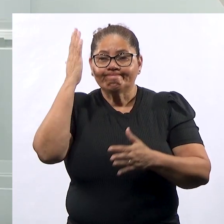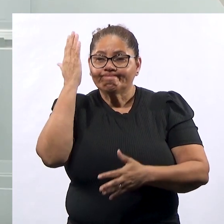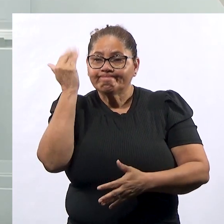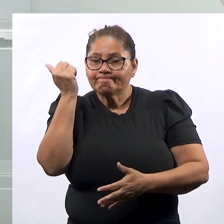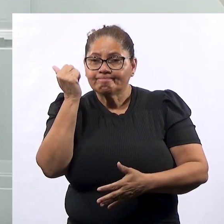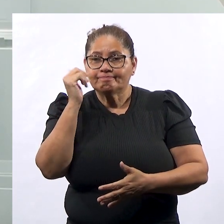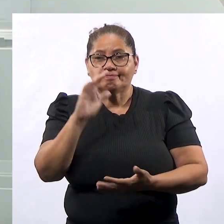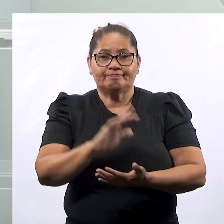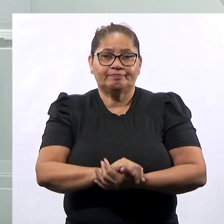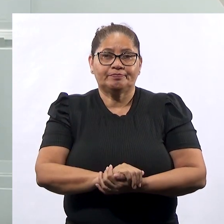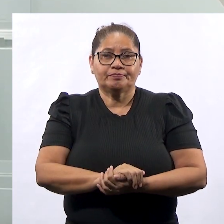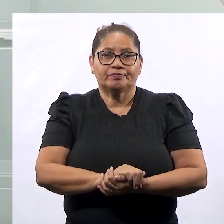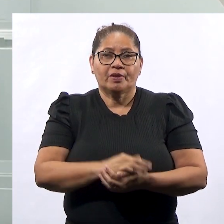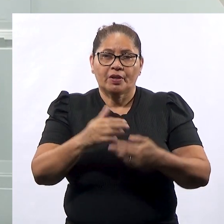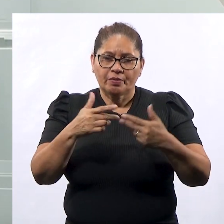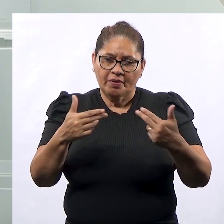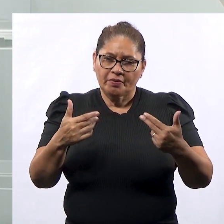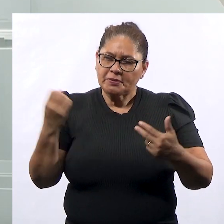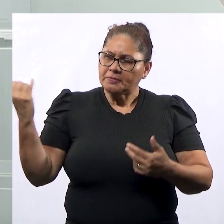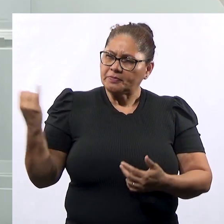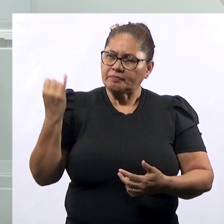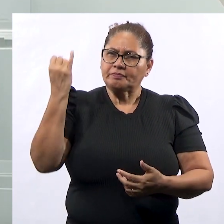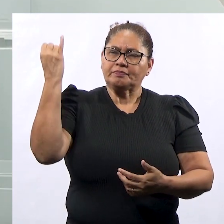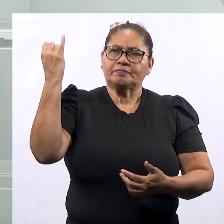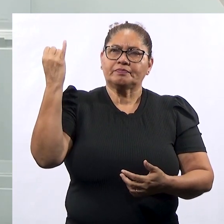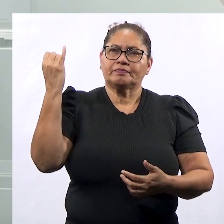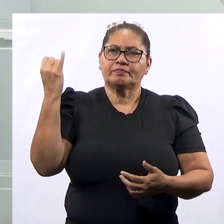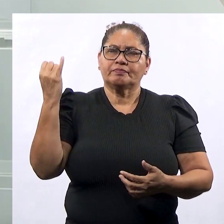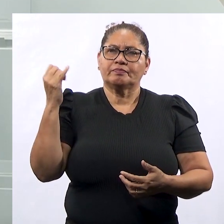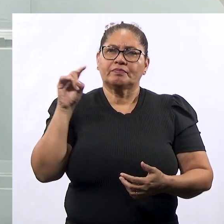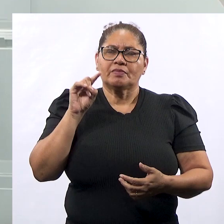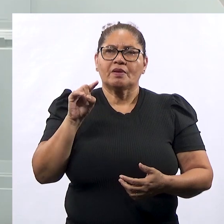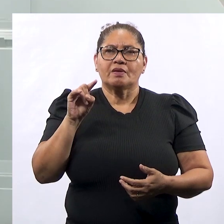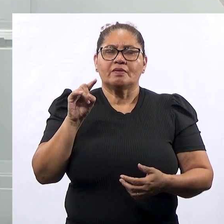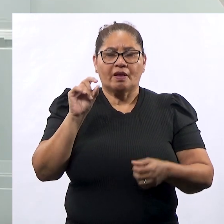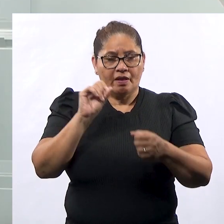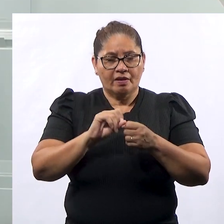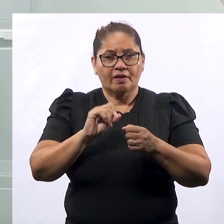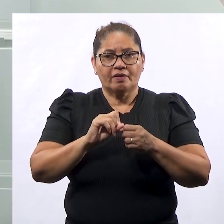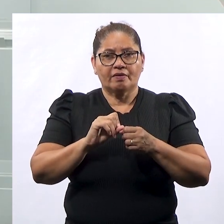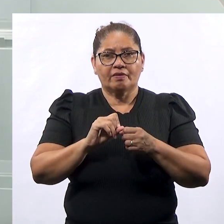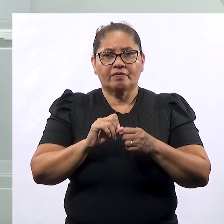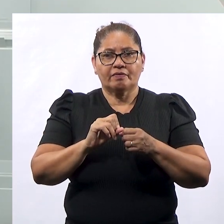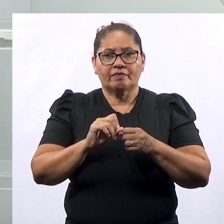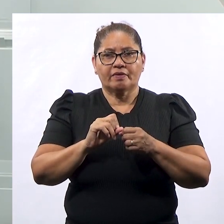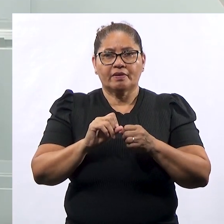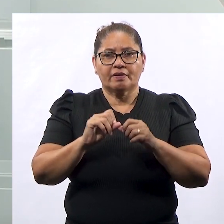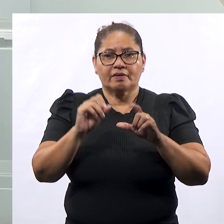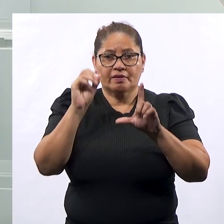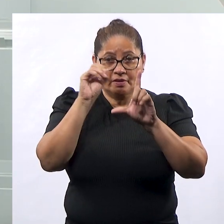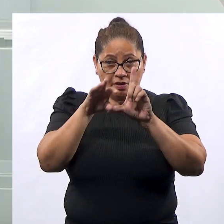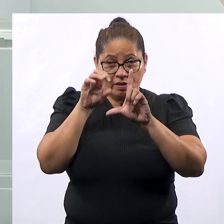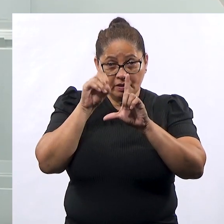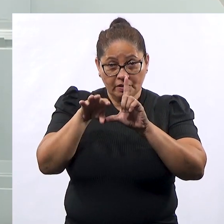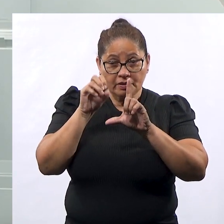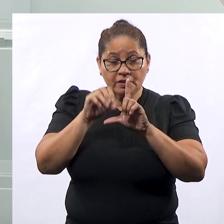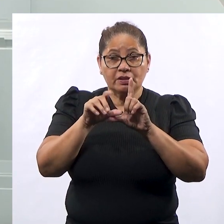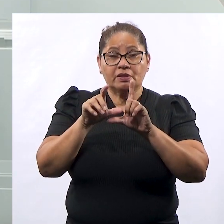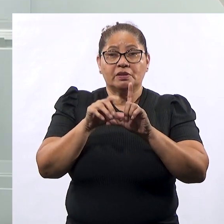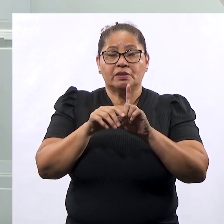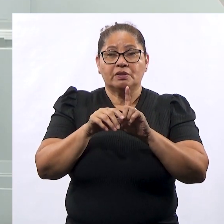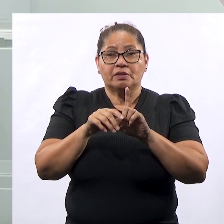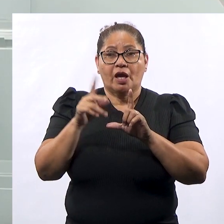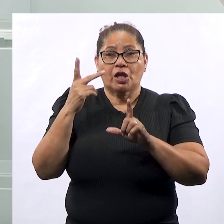você já sabe. E aí a gente está falando de uma coisa essencial que se você fez licenciatura, você já ouviu falar, que